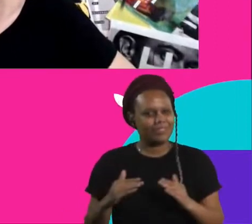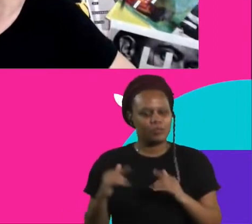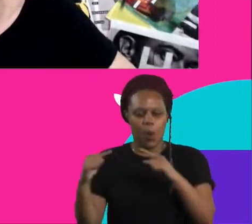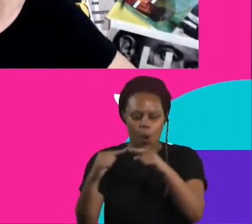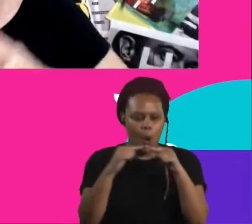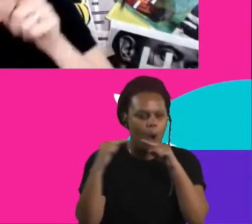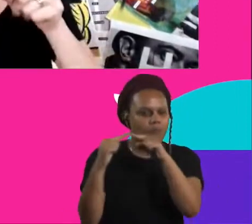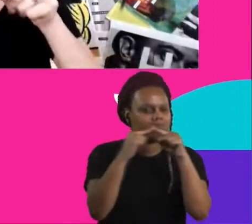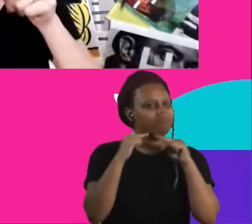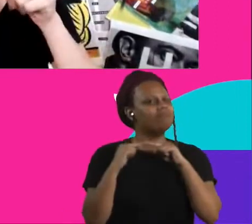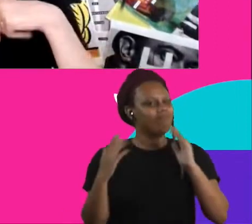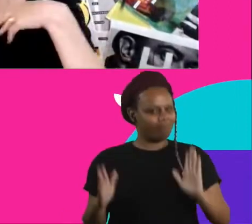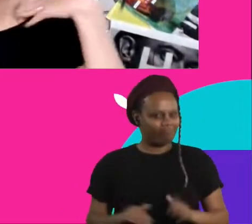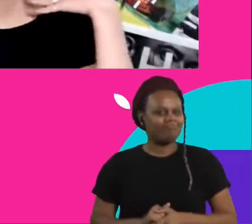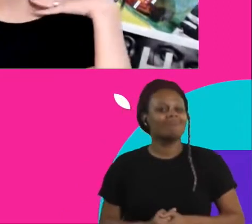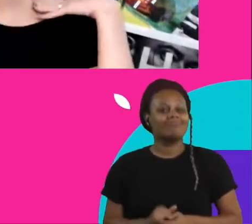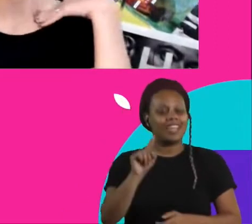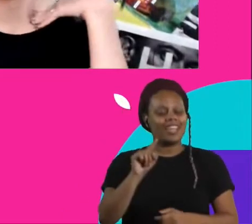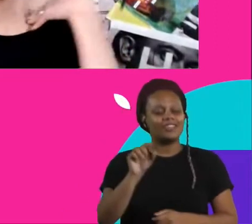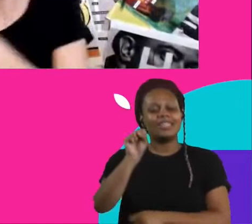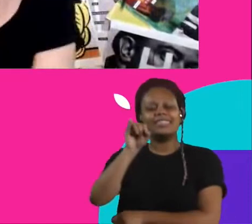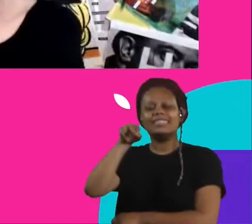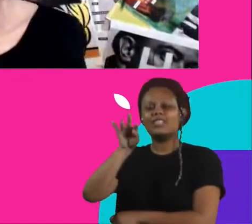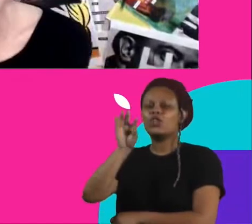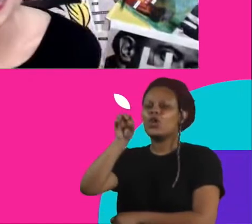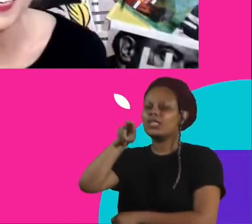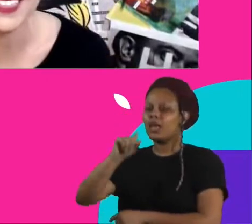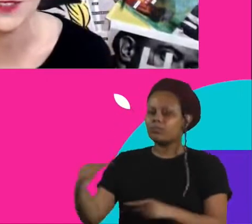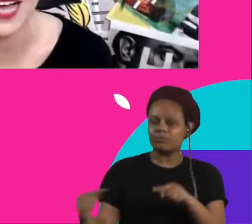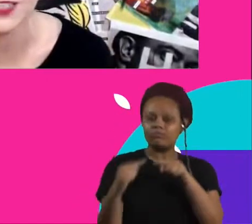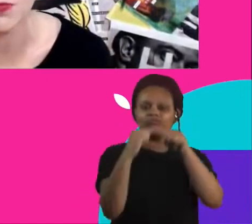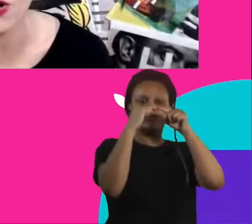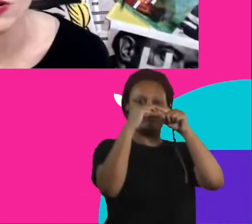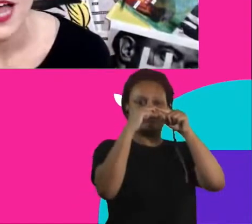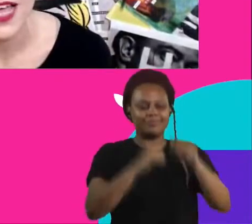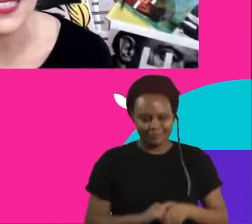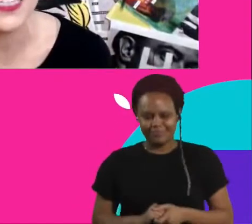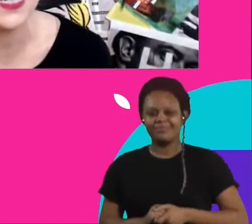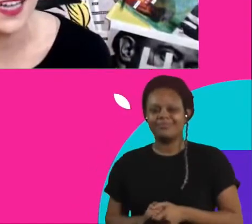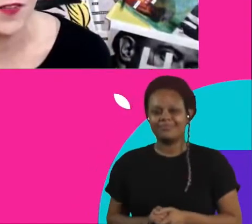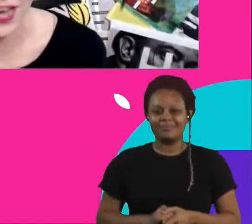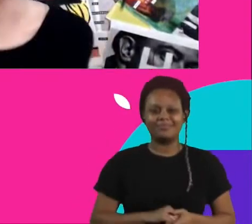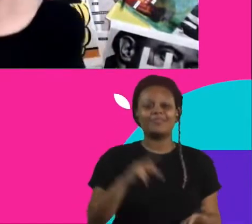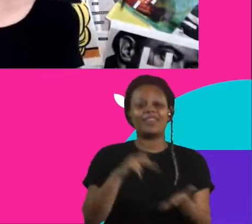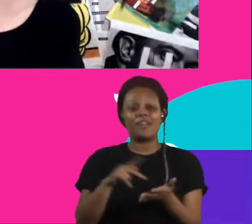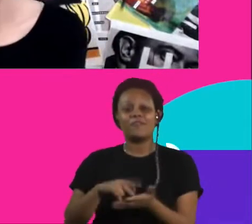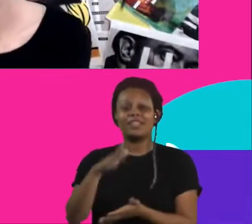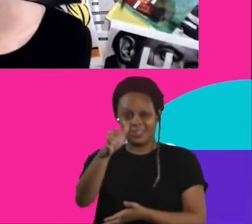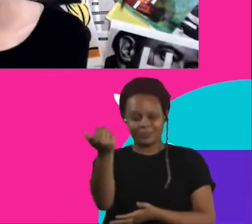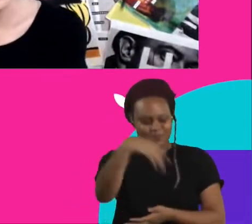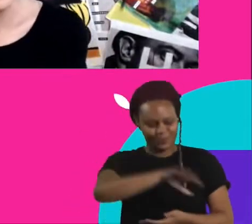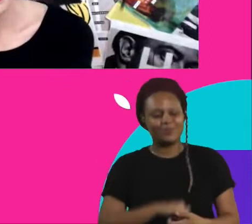Vlad. Isso se chama sintonia. Alinhamento, é isso. É isso, Bom, Vlad. te Bom, respondi e bem vocês, a primeira vai lá.